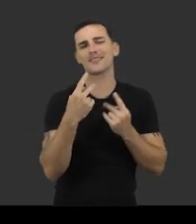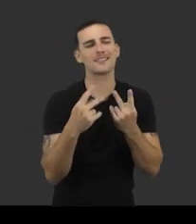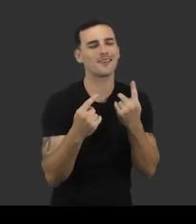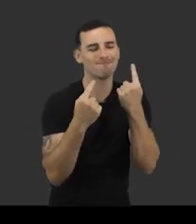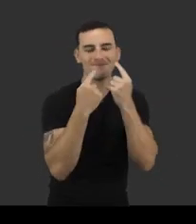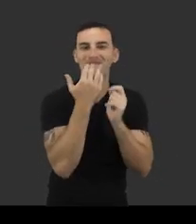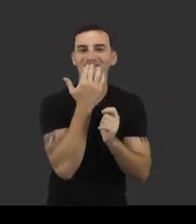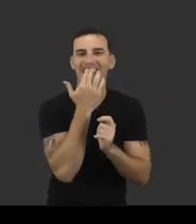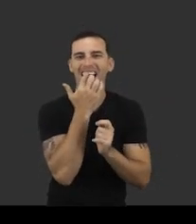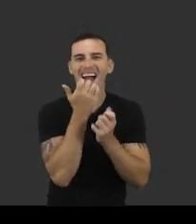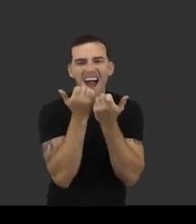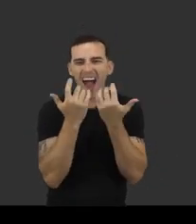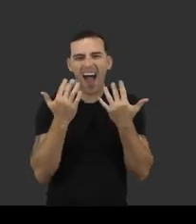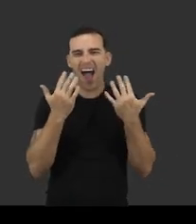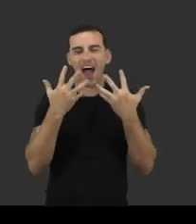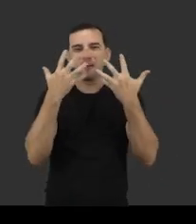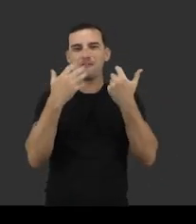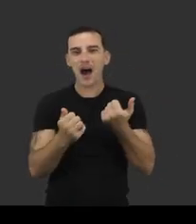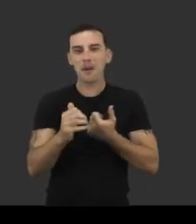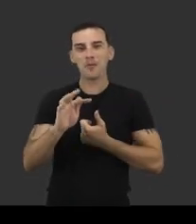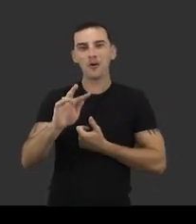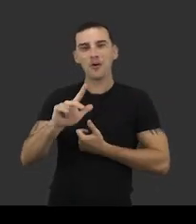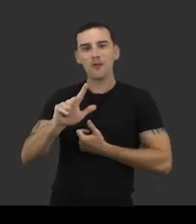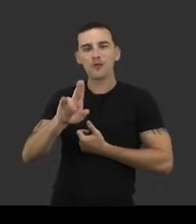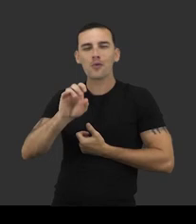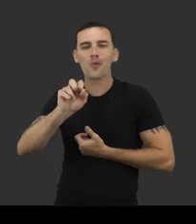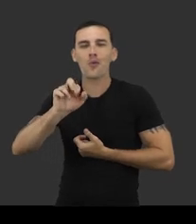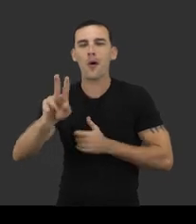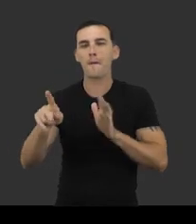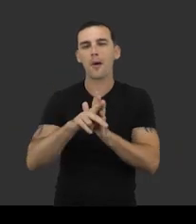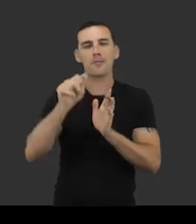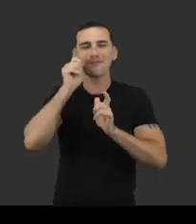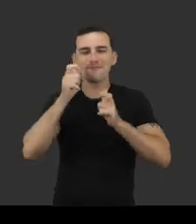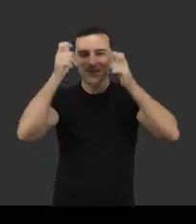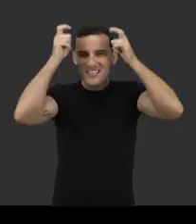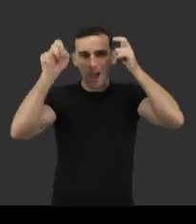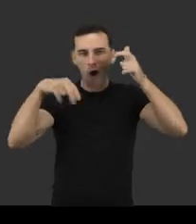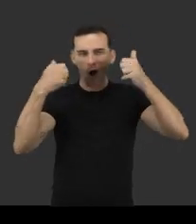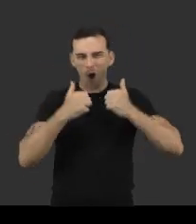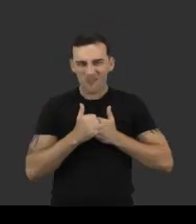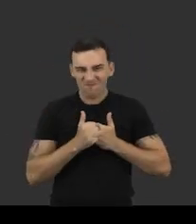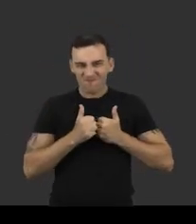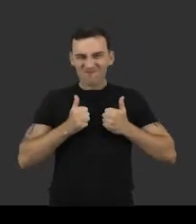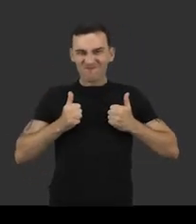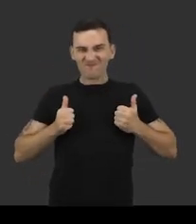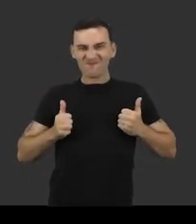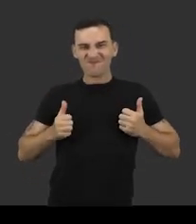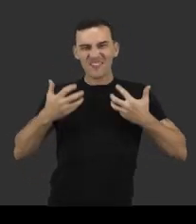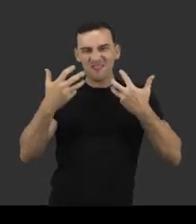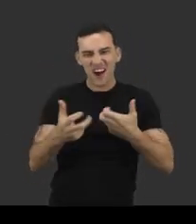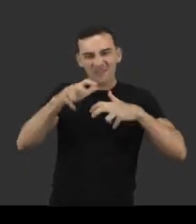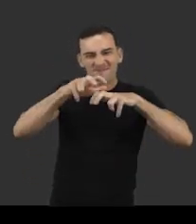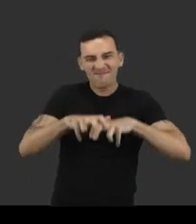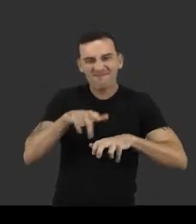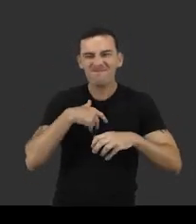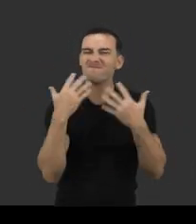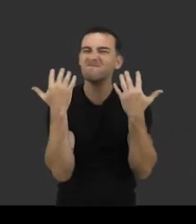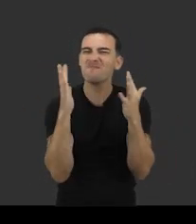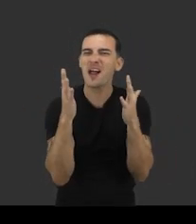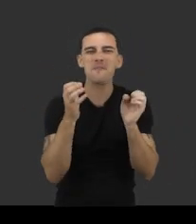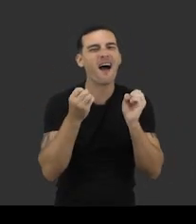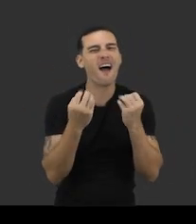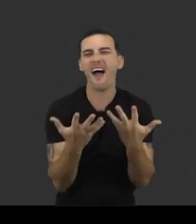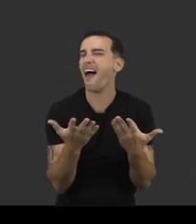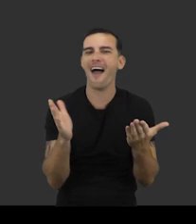estão brilhando, vamos passar um flúor das princesas ou dos super-heróis, senta aqui, você tá de parabéns,